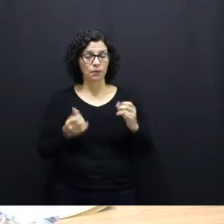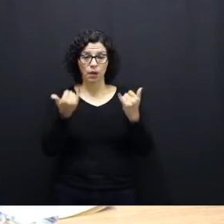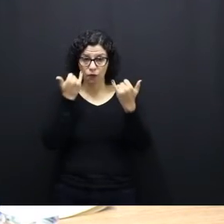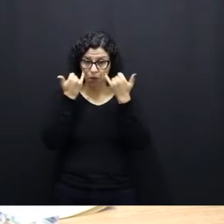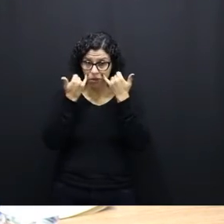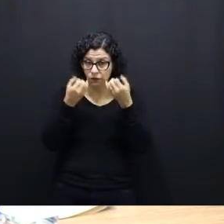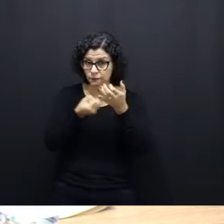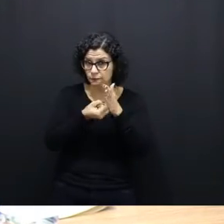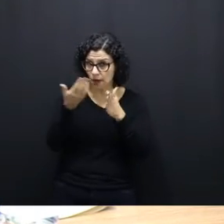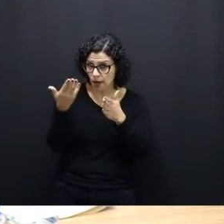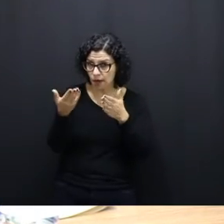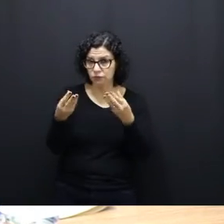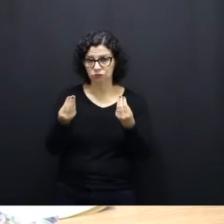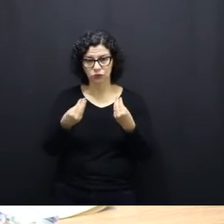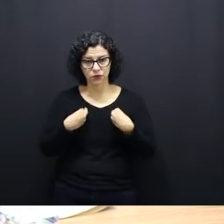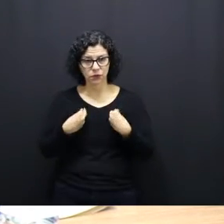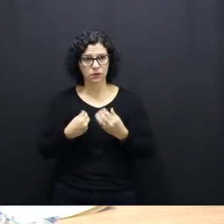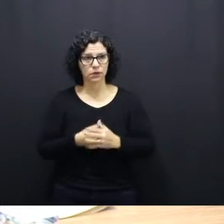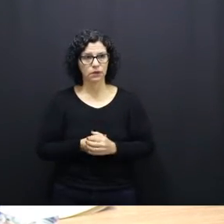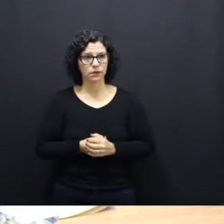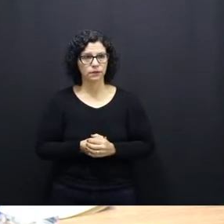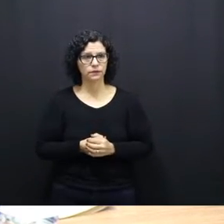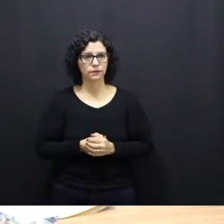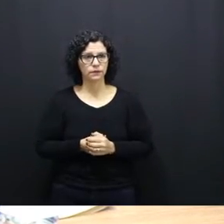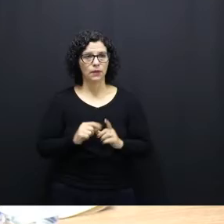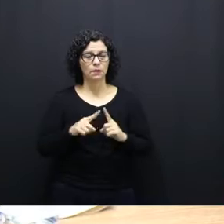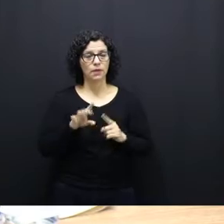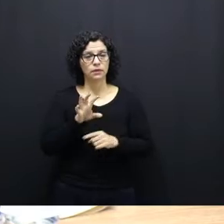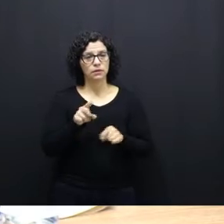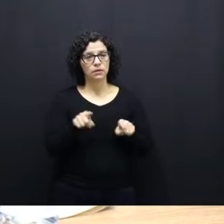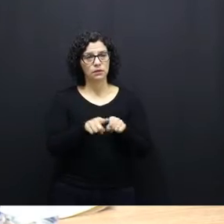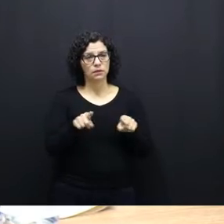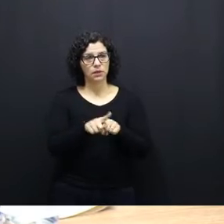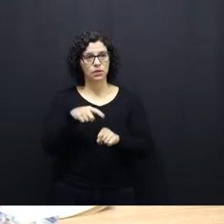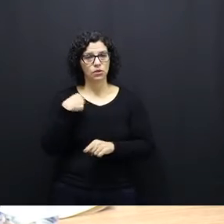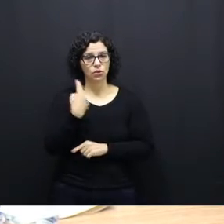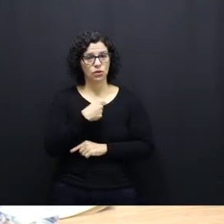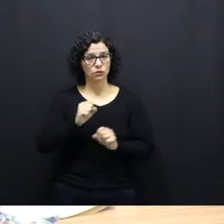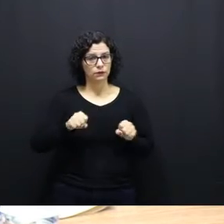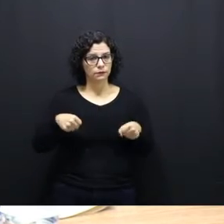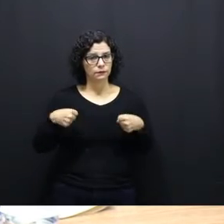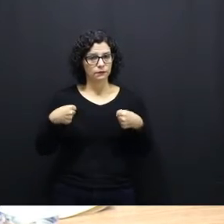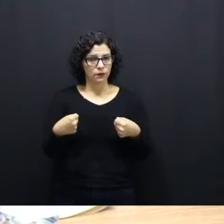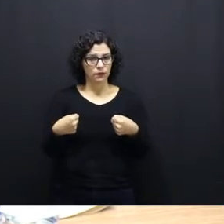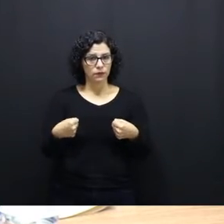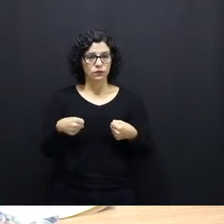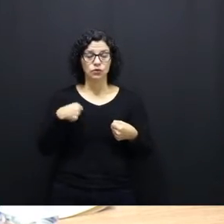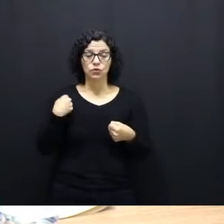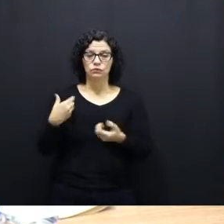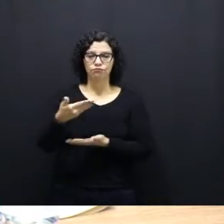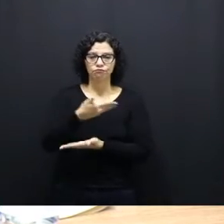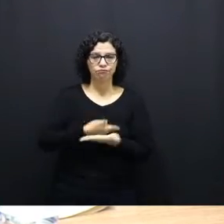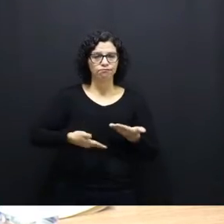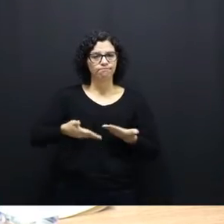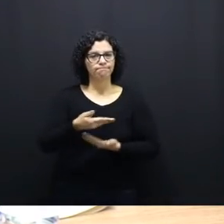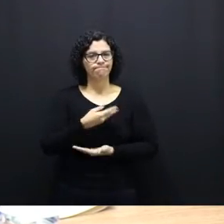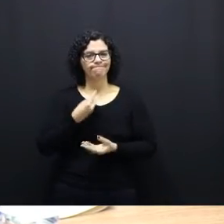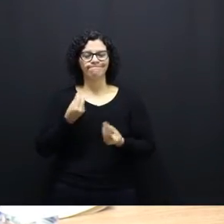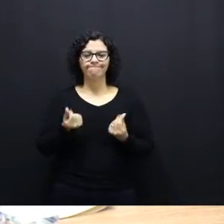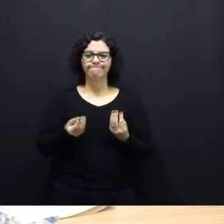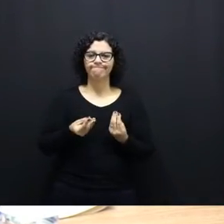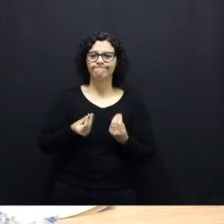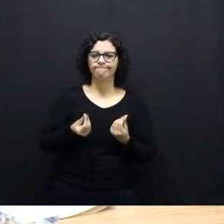informações Então mas mesmo assim como mesmo todo esse empenho dos envolvidos eu